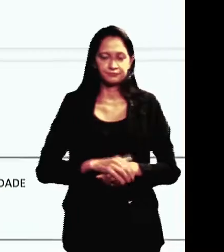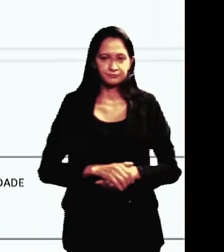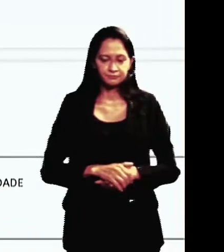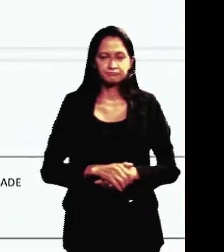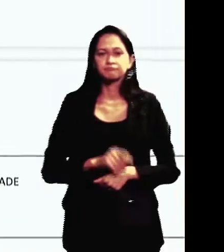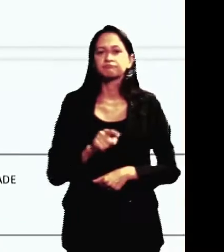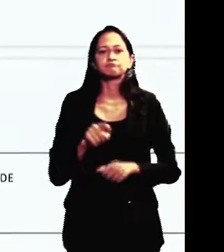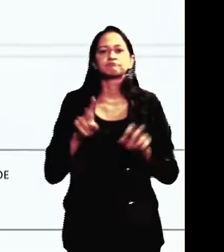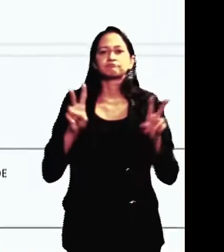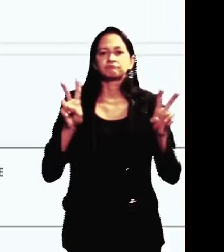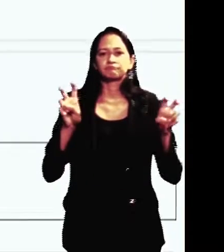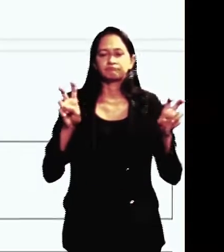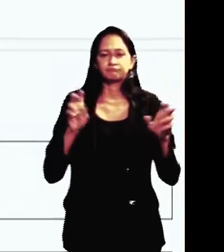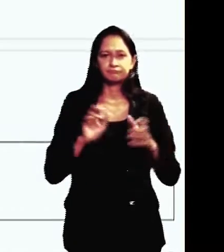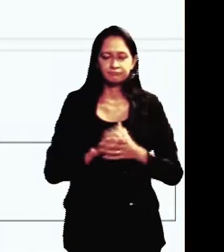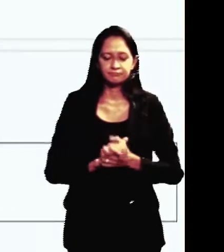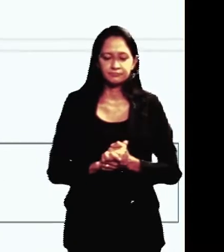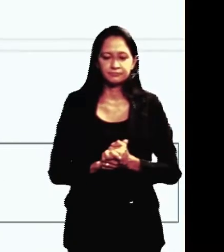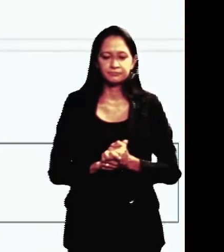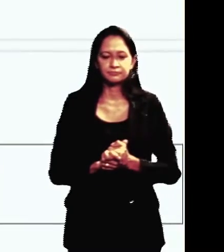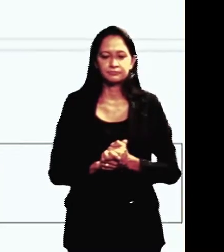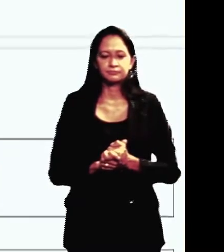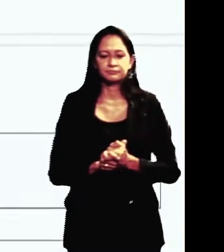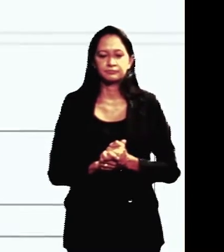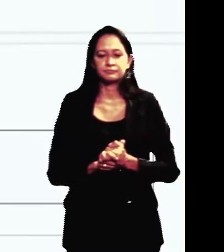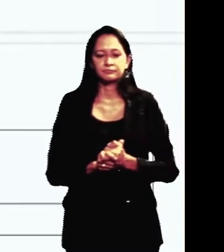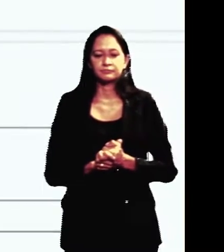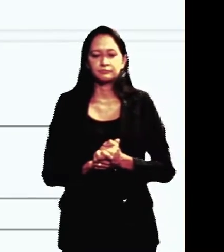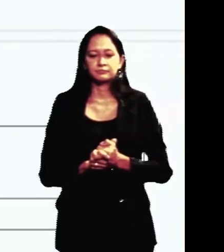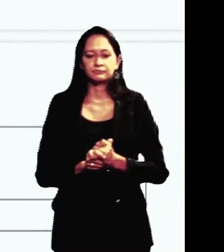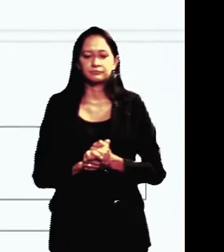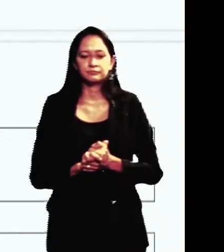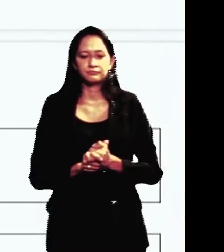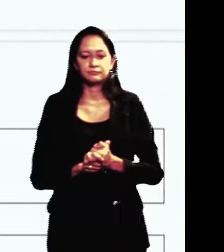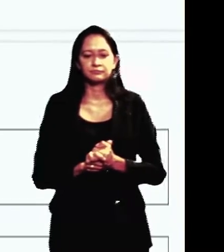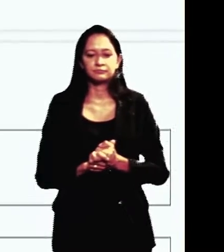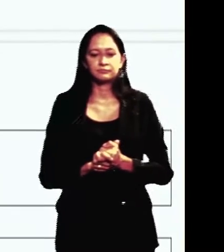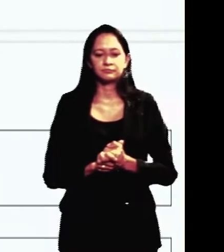Projeto que dispõe sobre a vedação do uso de novas formas de